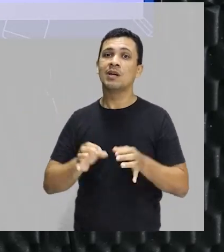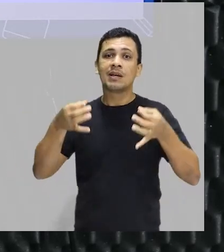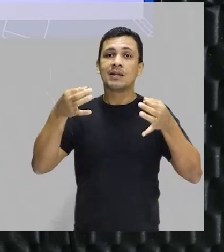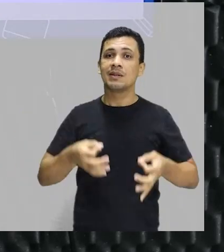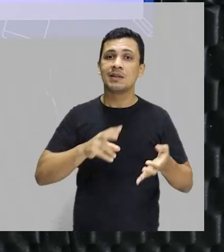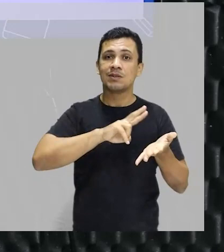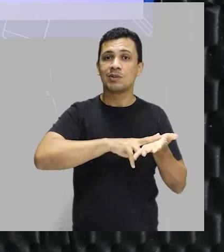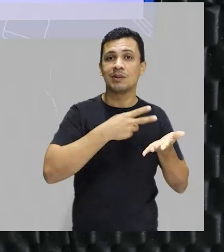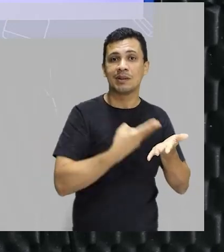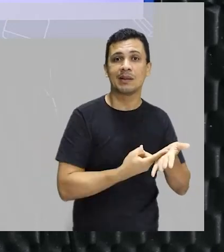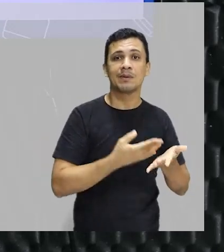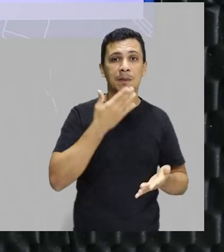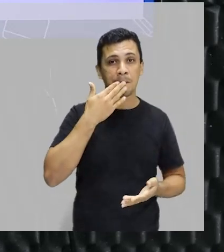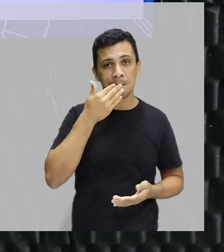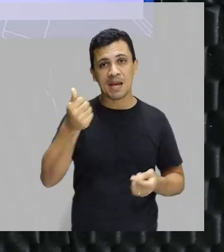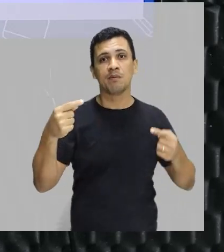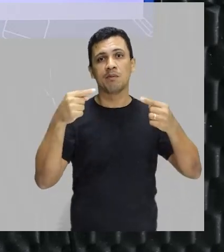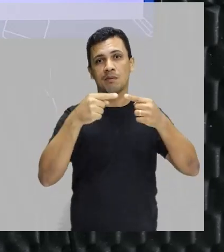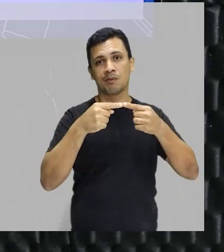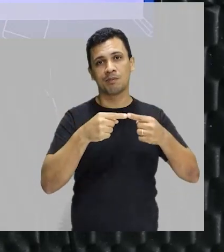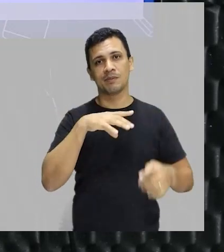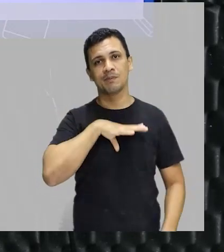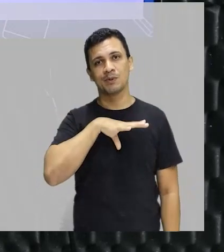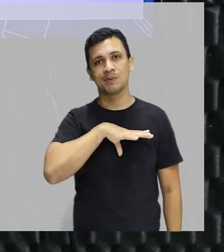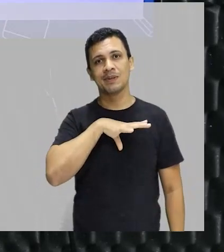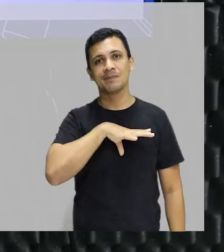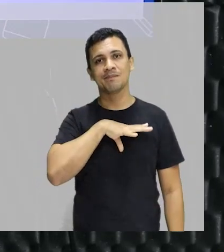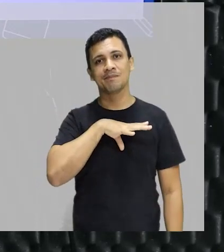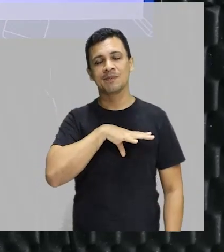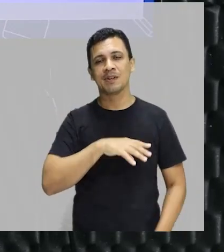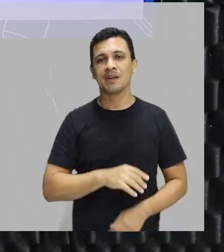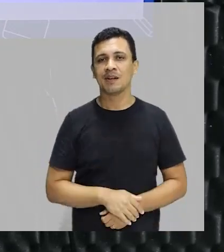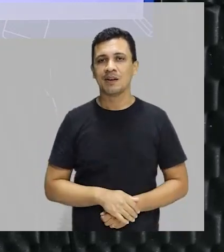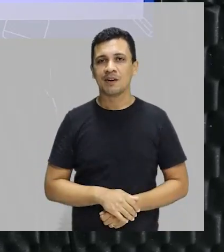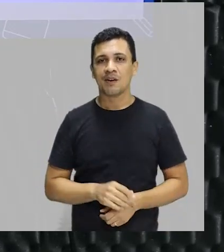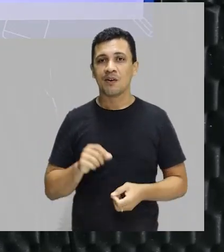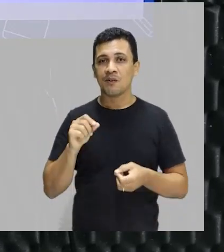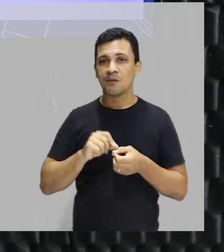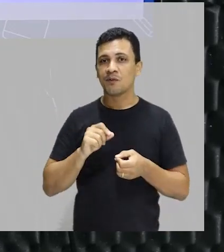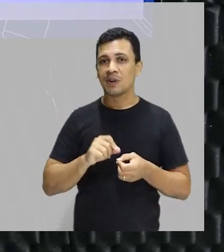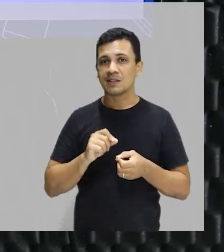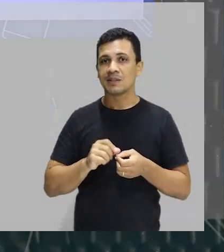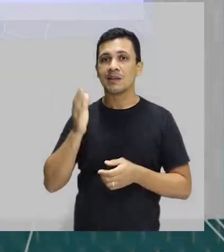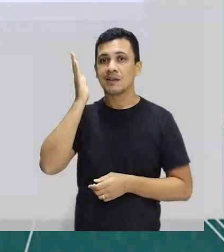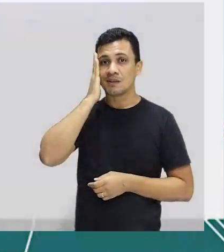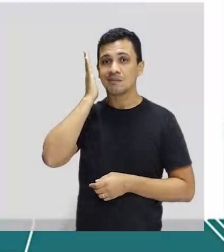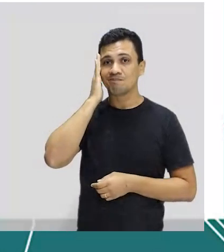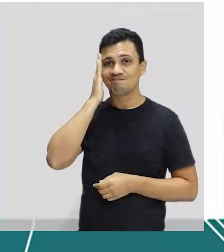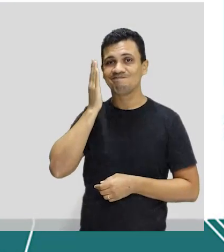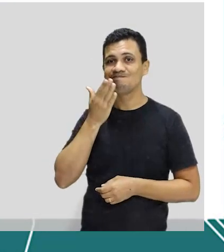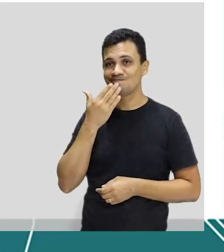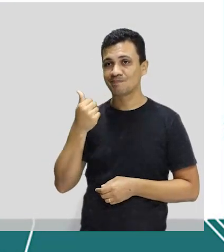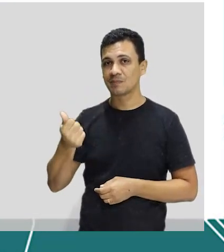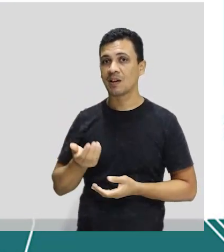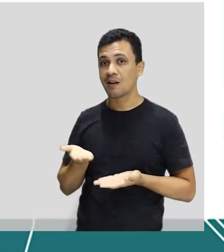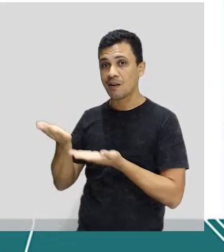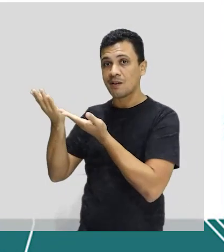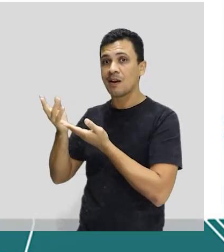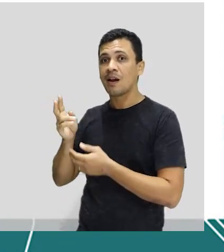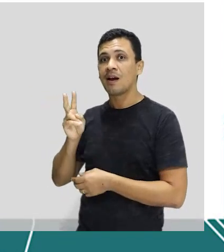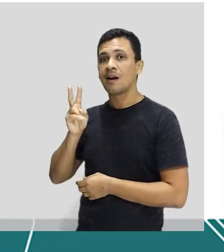melhor tradução faz mais sentido para o português, tá? Até para você fazer esse processo de compreensão. Olha alguns